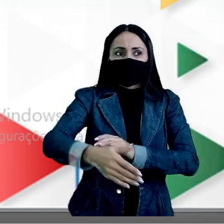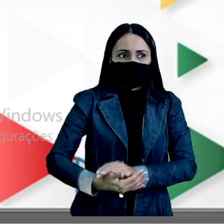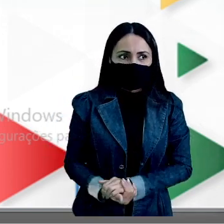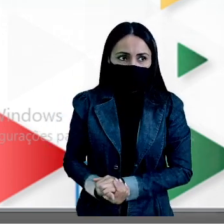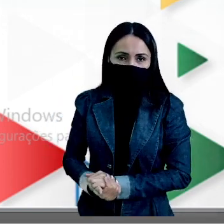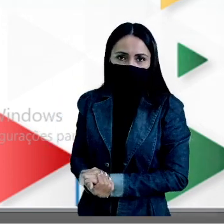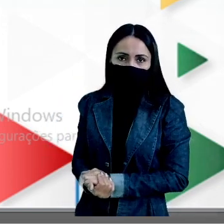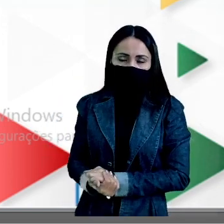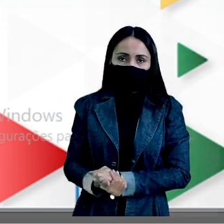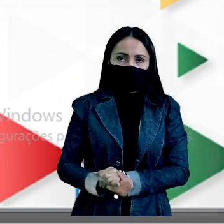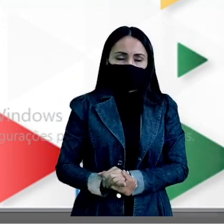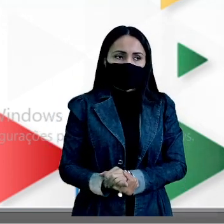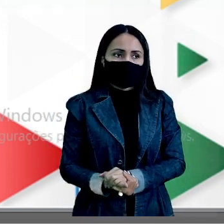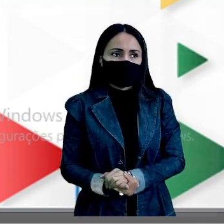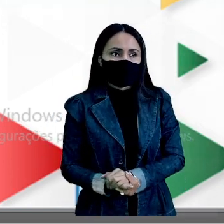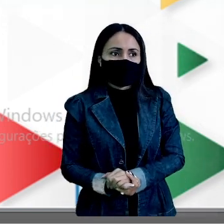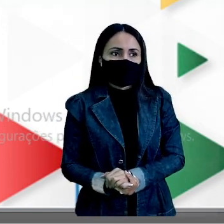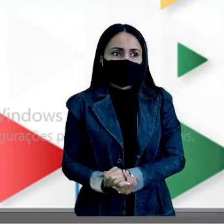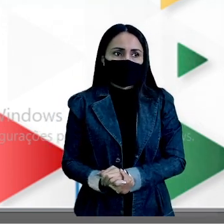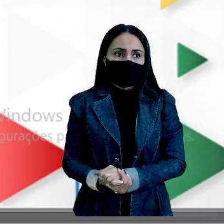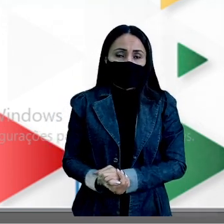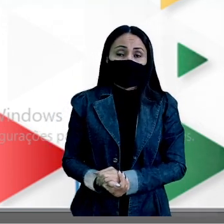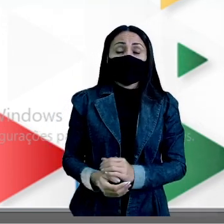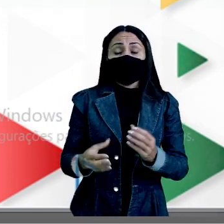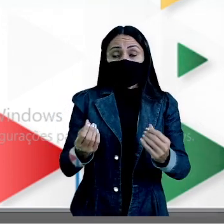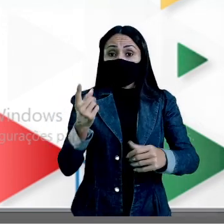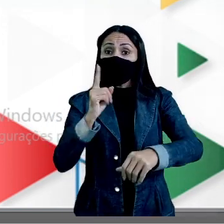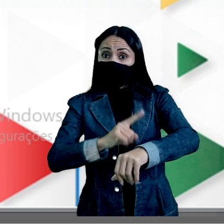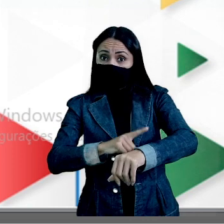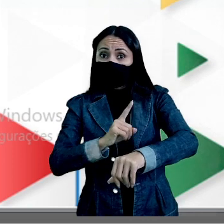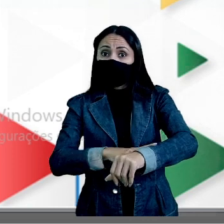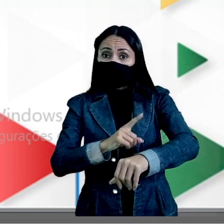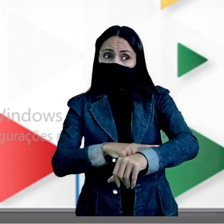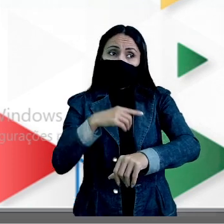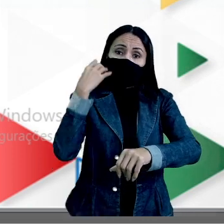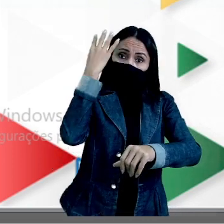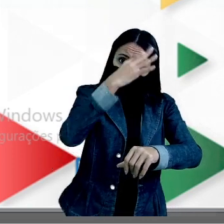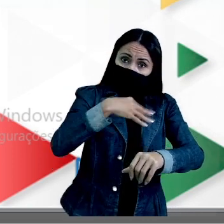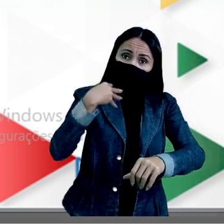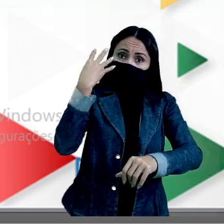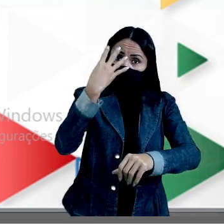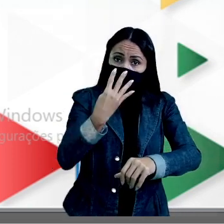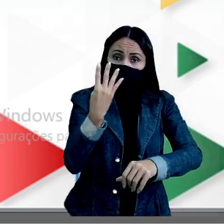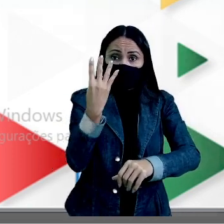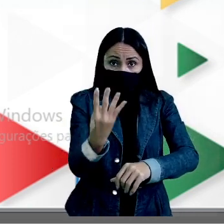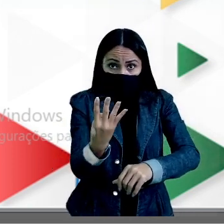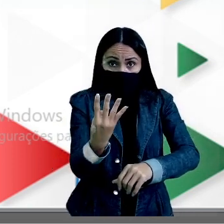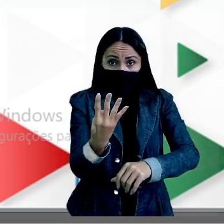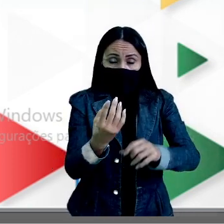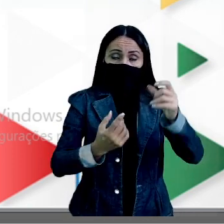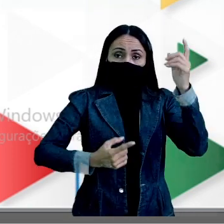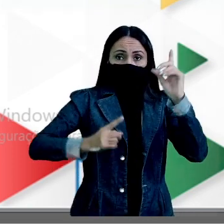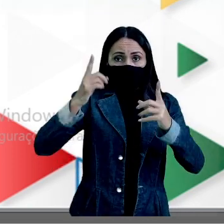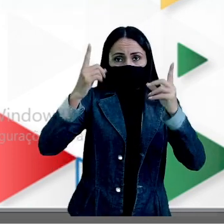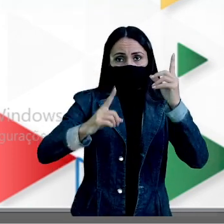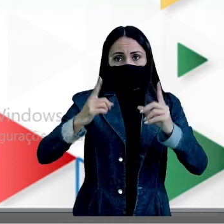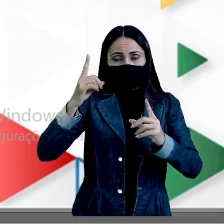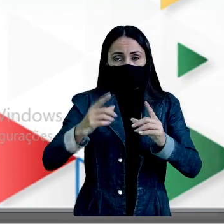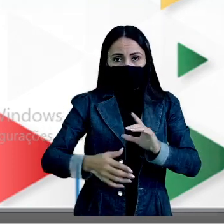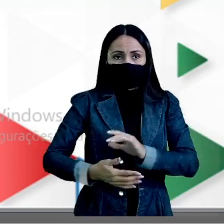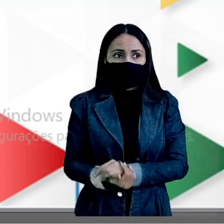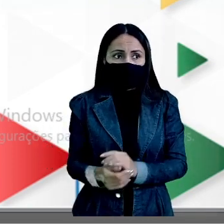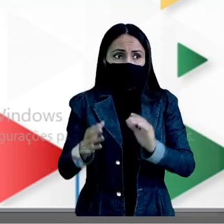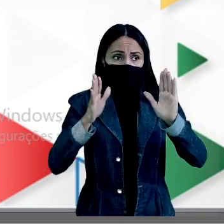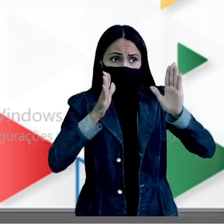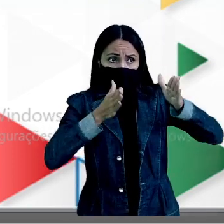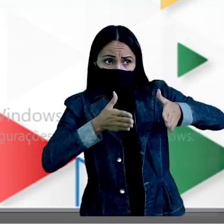cobiçados da folia olindense. Então é muito tempo de frevo no pé, viu? E eu observei também as ruas estreitas do sítio histórico. Mesmo